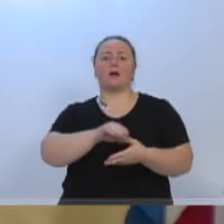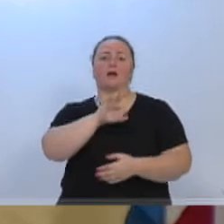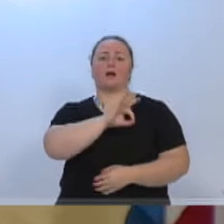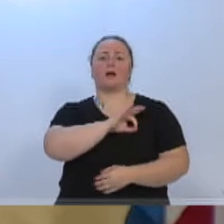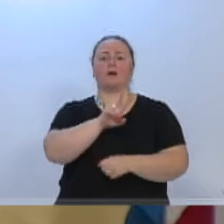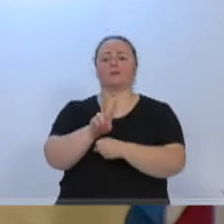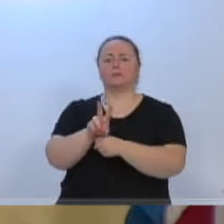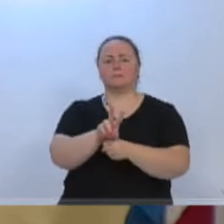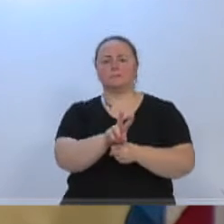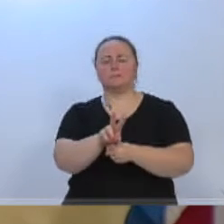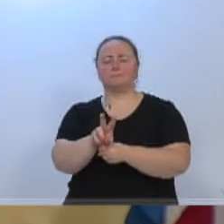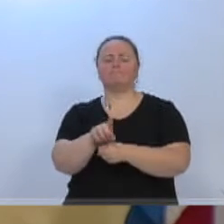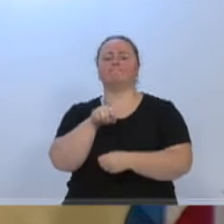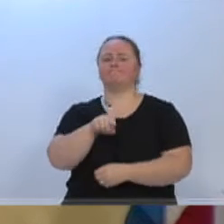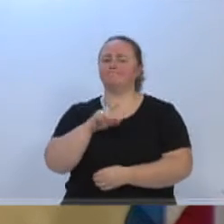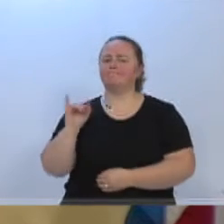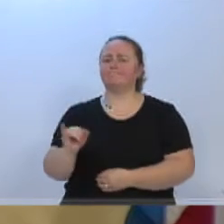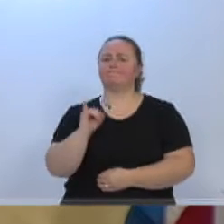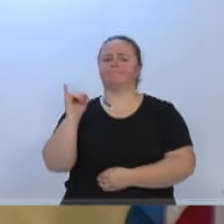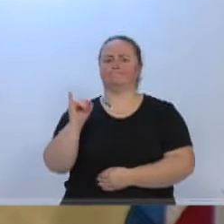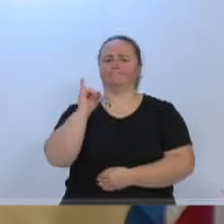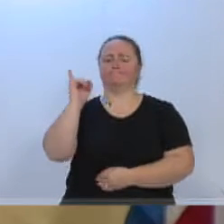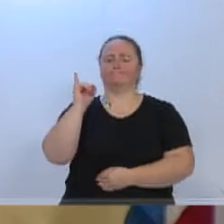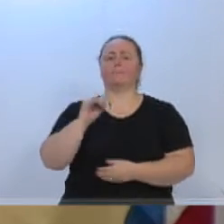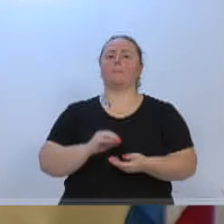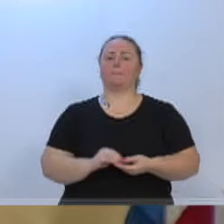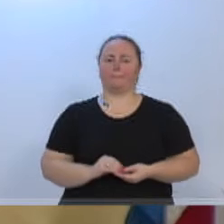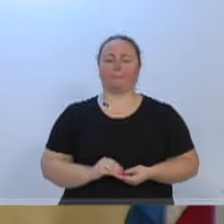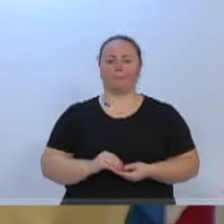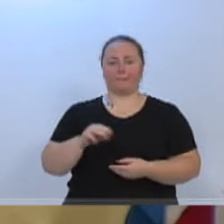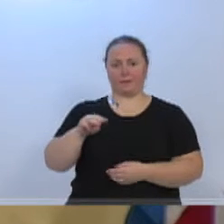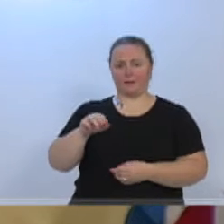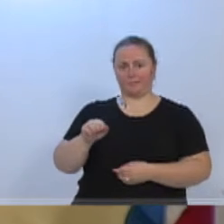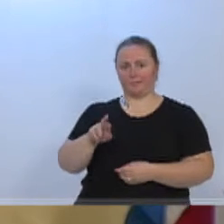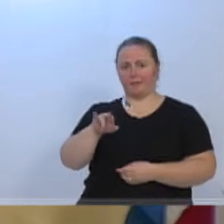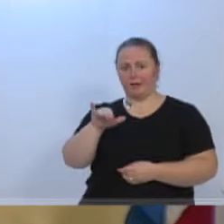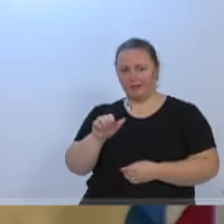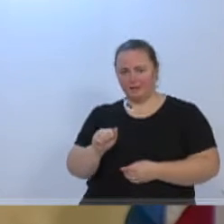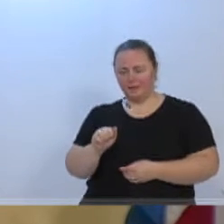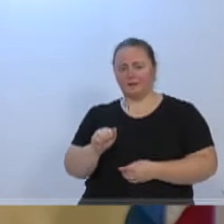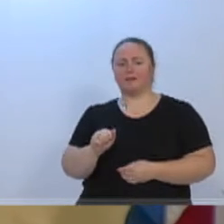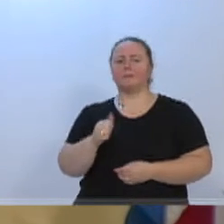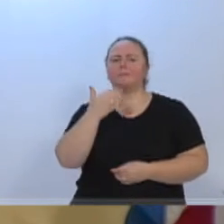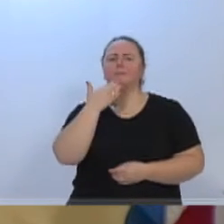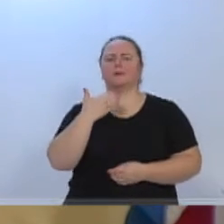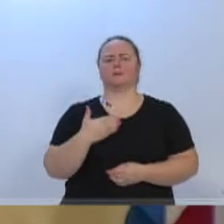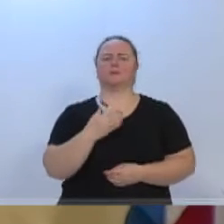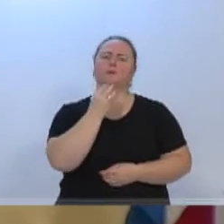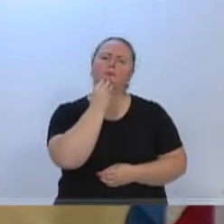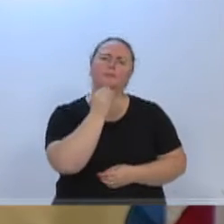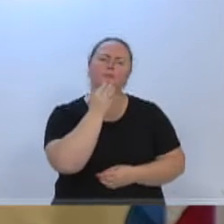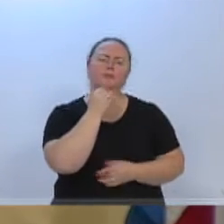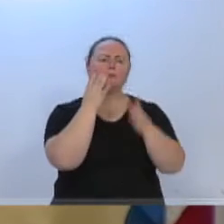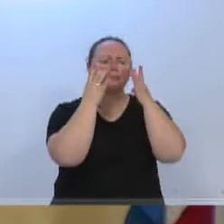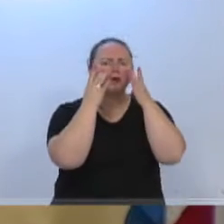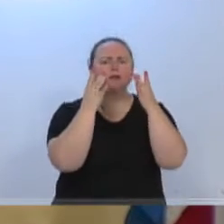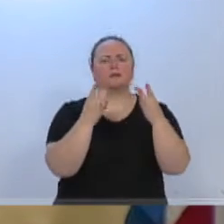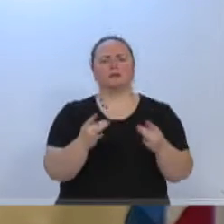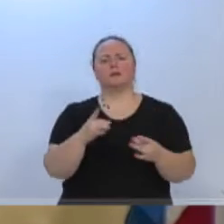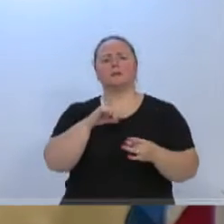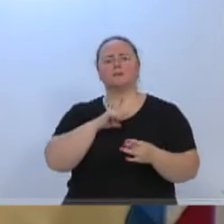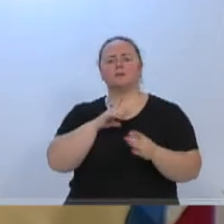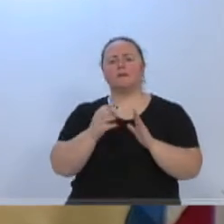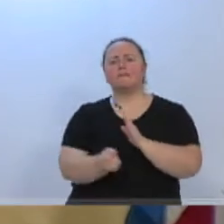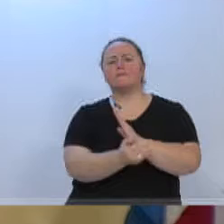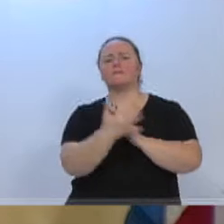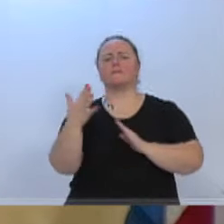importante. Inclusive, como vereador aqui, esse foi um pedido da Maria Margarete, uma amiga nossa ali da comunidade. Bruno, dá uma atenção, sei que vários vereadores estão reivindicando